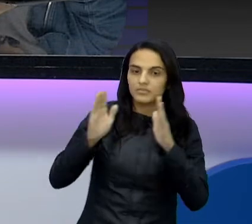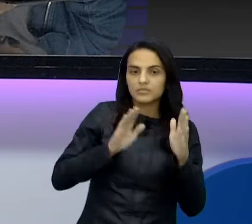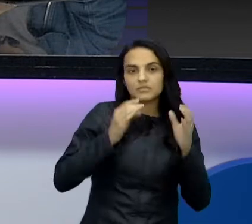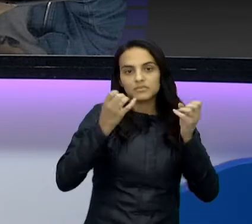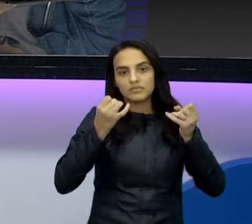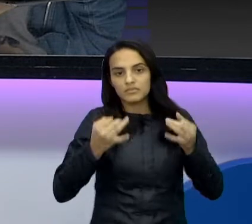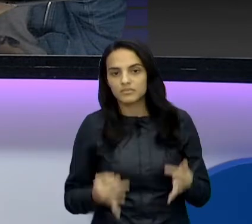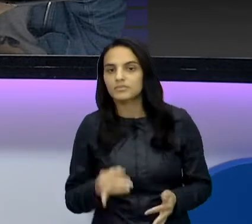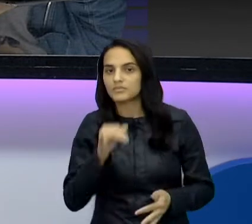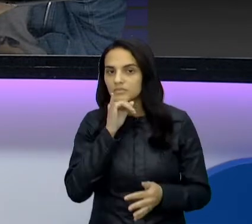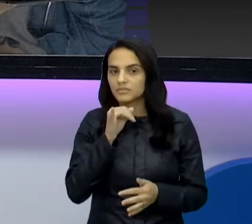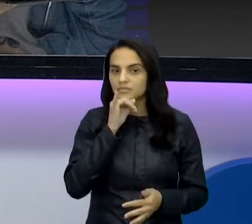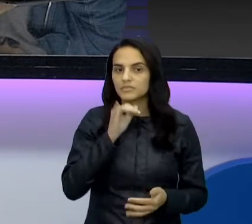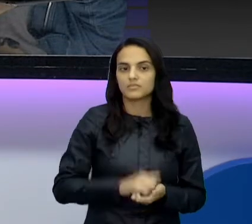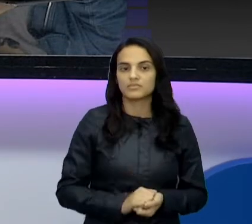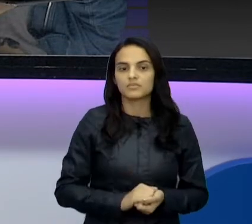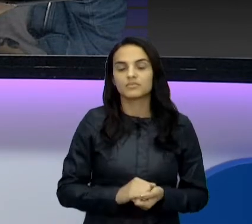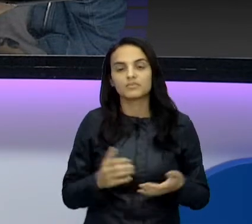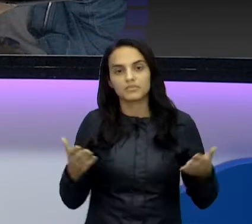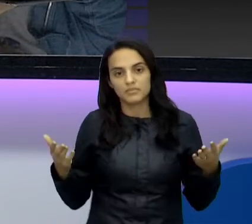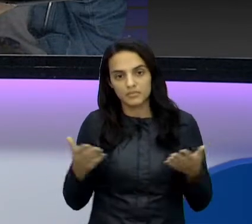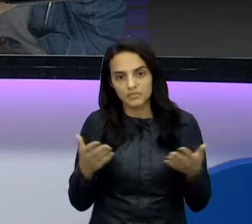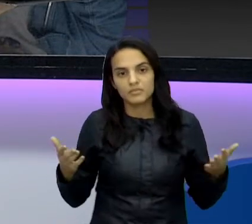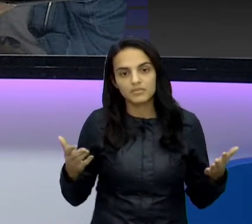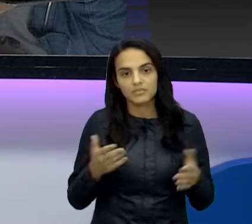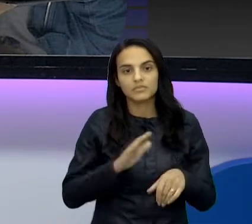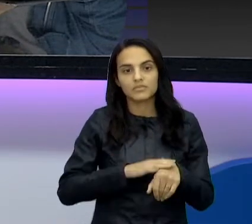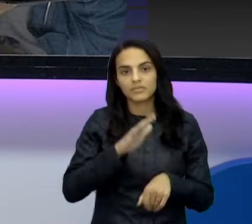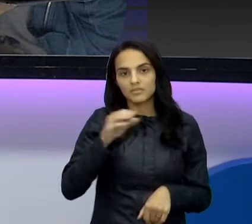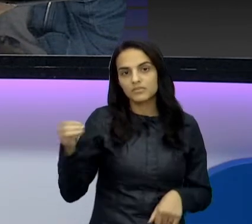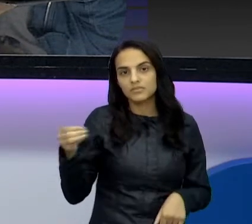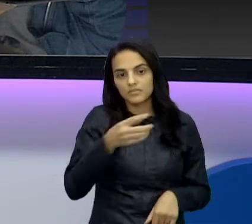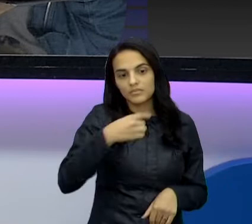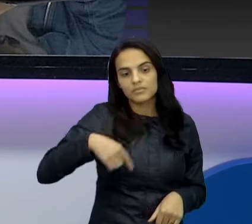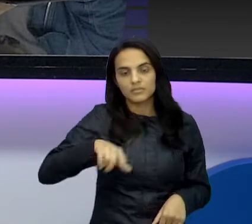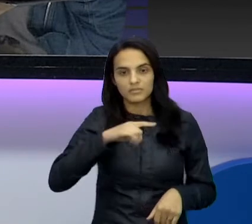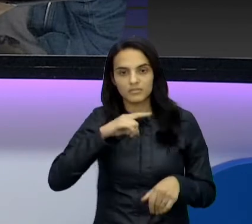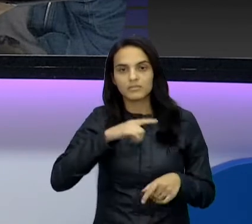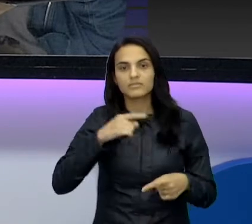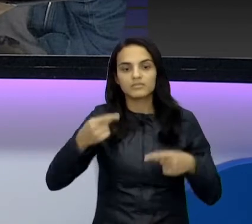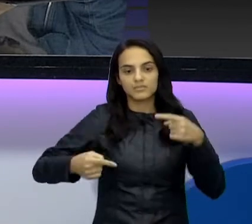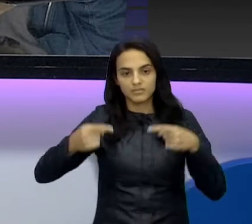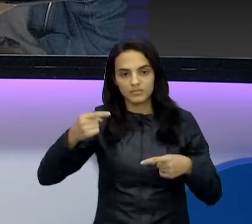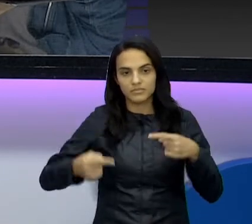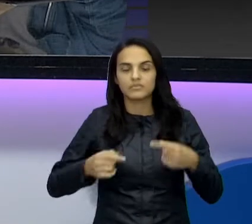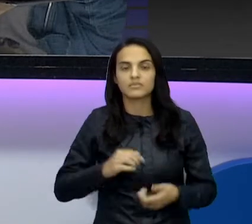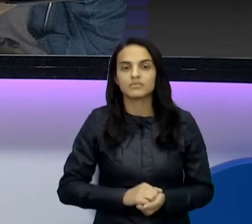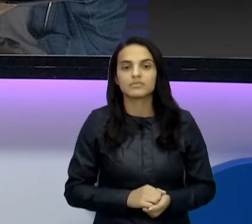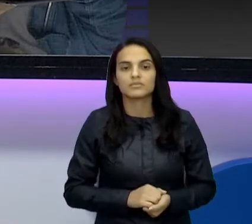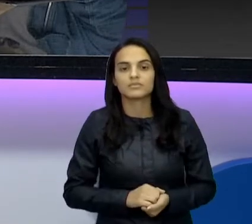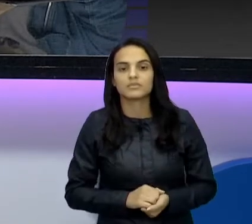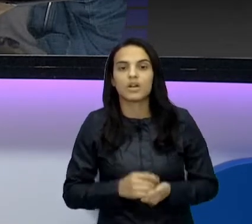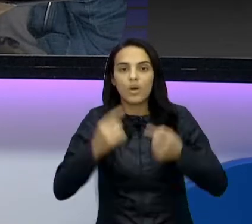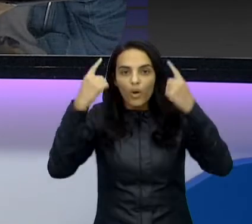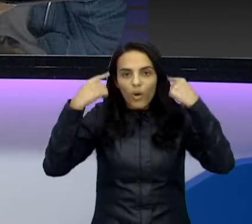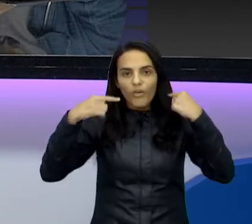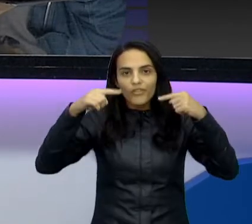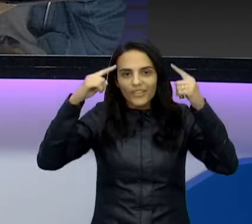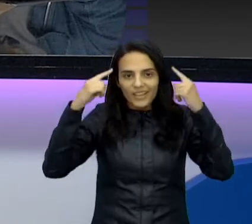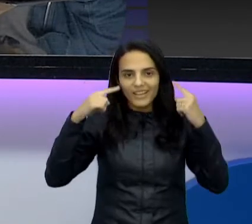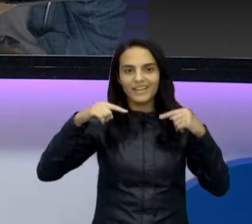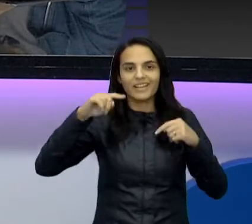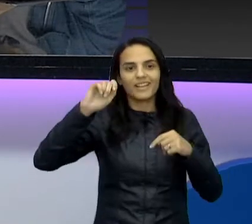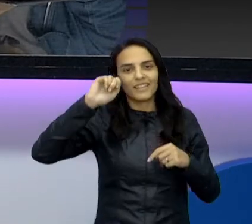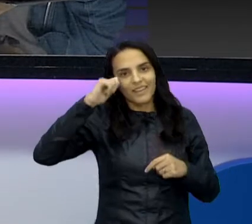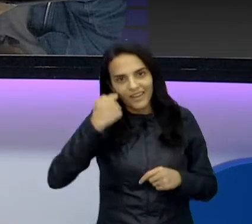coisas como denegrir, esse momento agora, né, mais atual que a gente tem essas discussões aí. Ovelha negra, né? Por